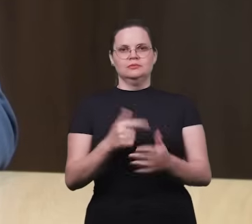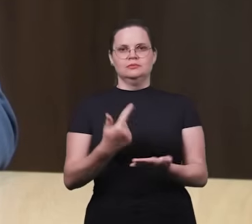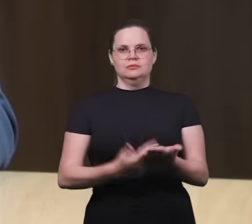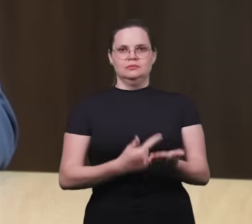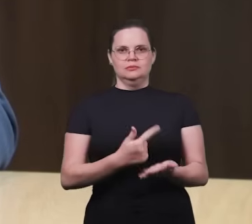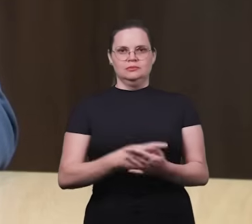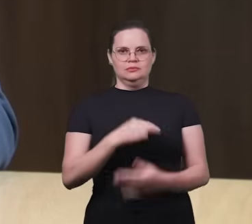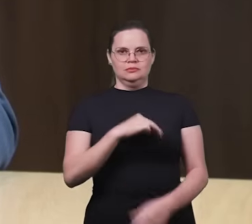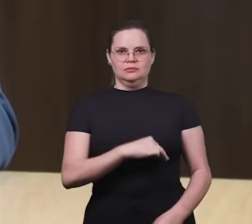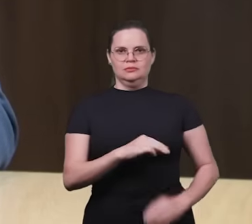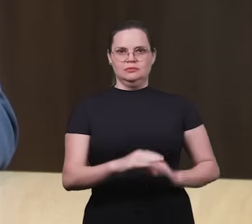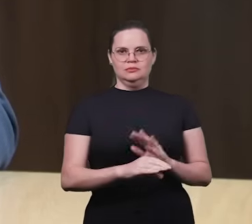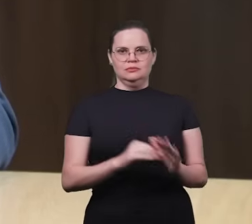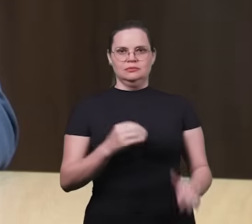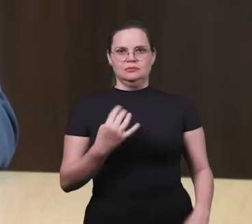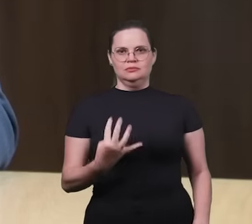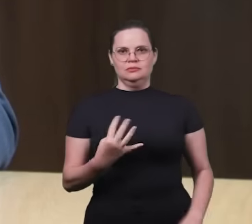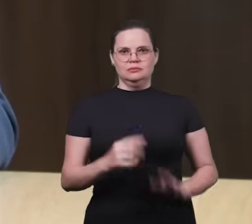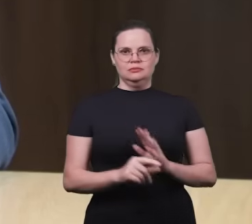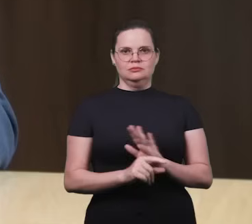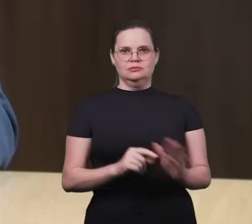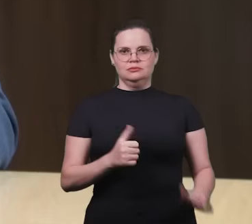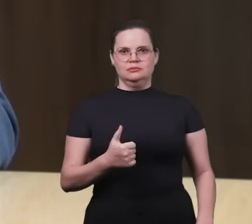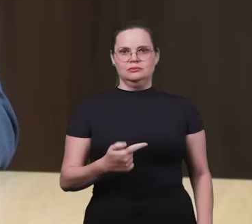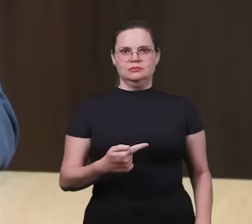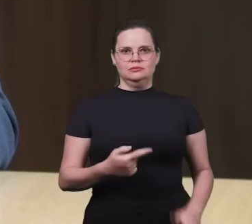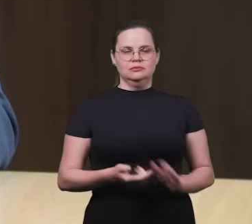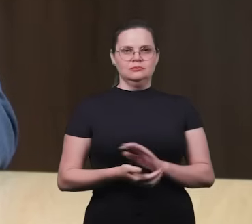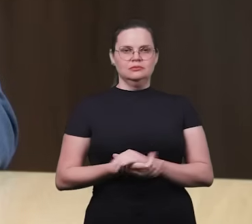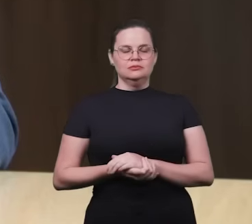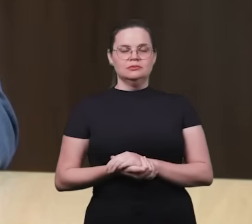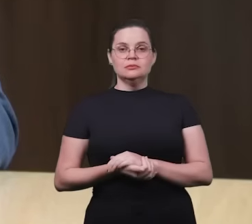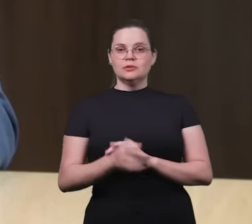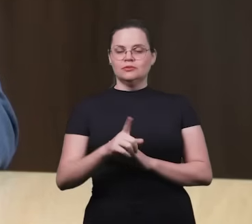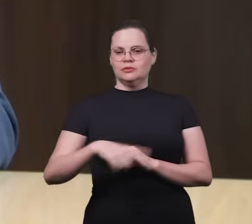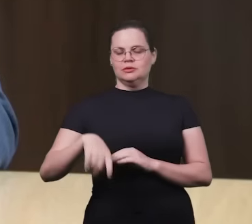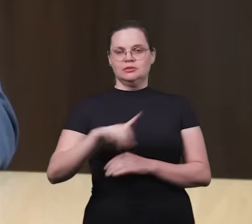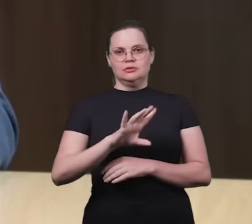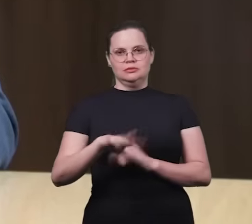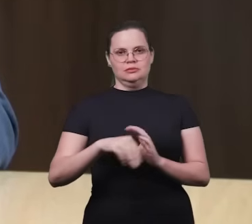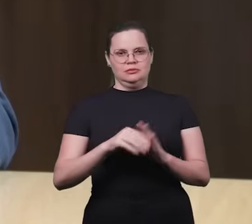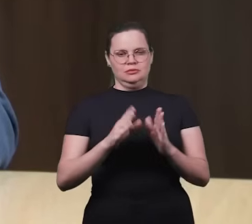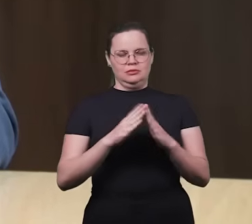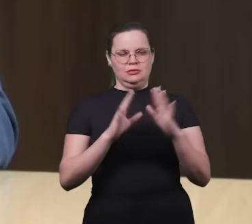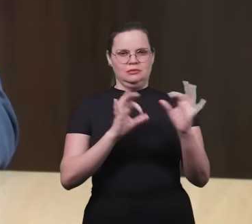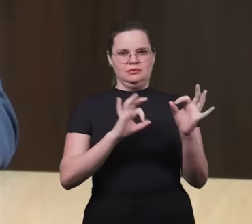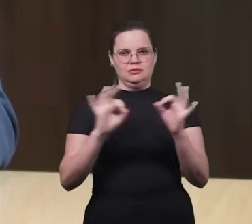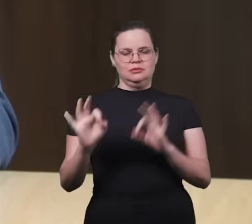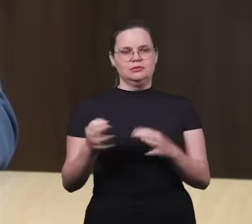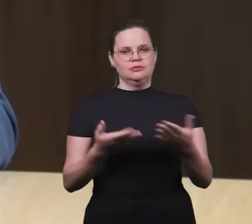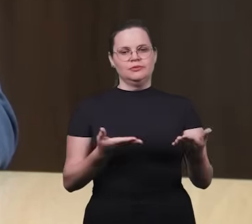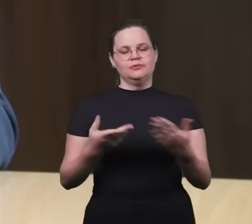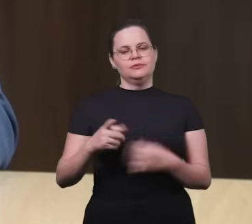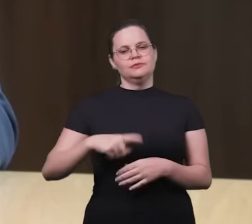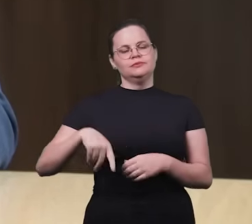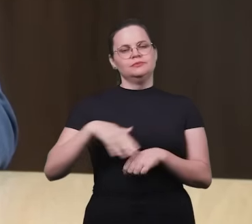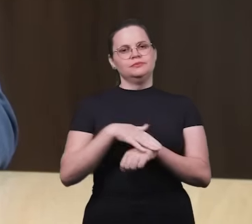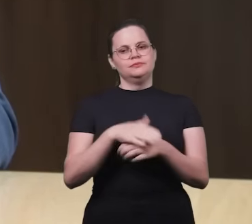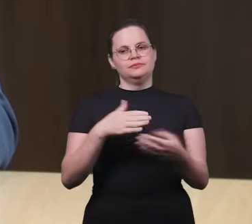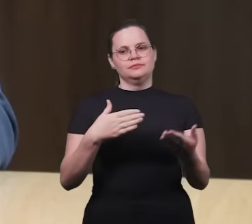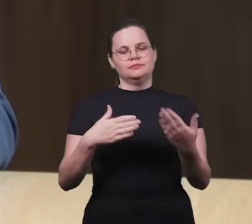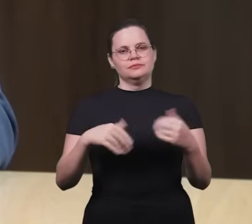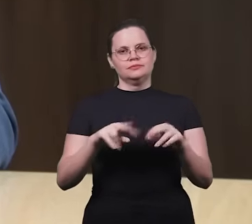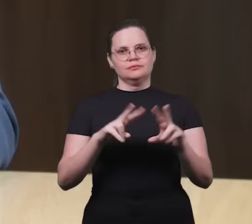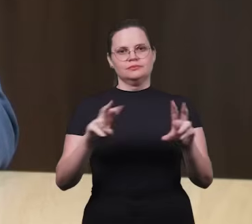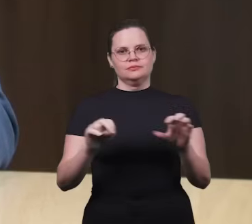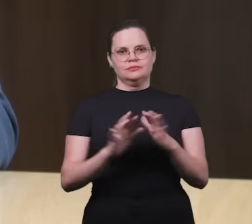em Mateus, capítulo 4, verso 17. Você que está na sua casa, eu convido agora a tomar posse